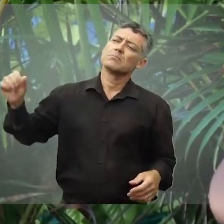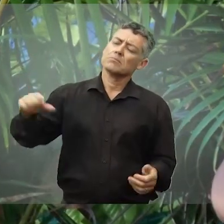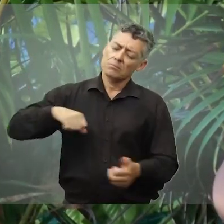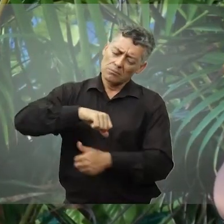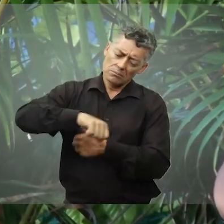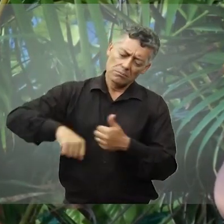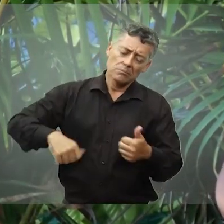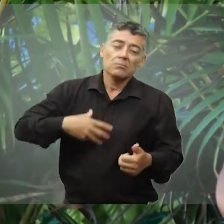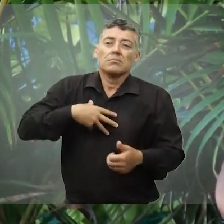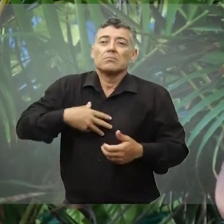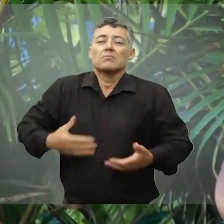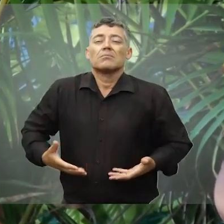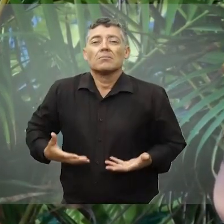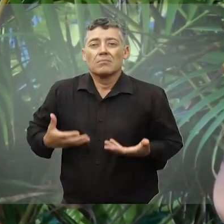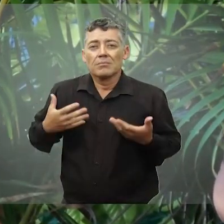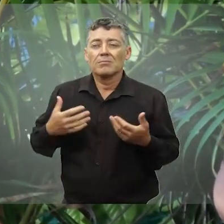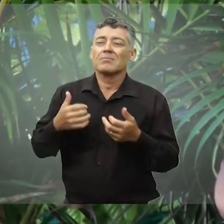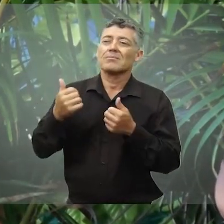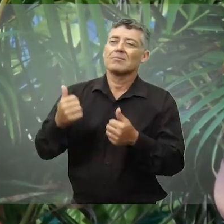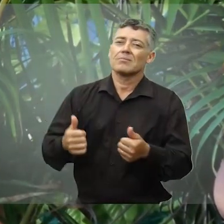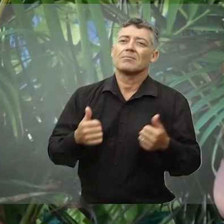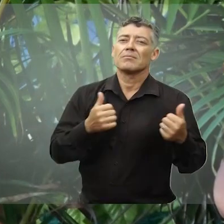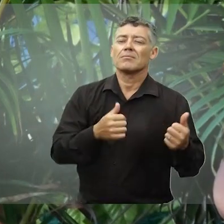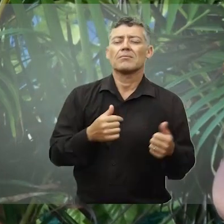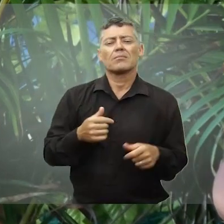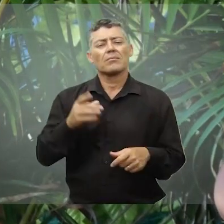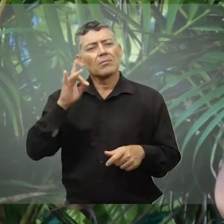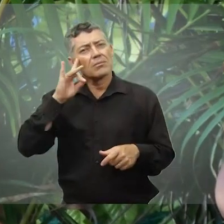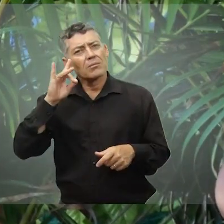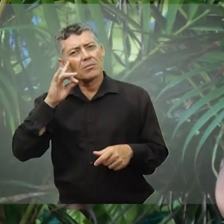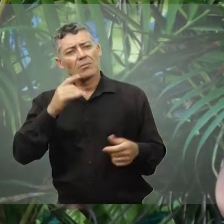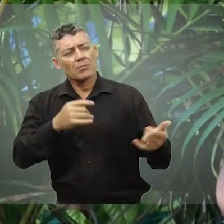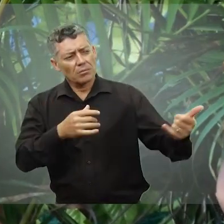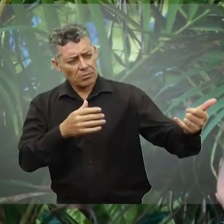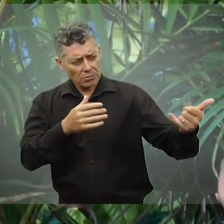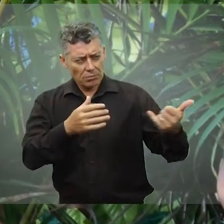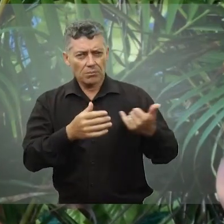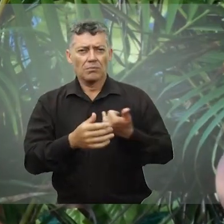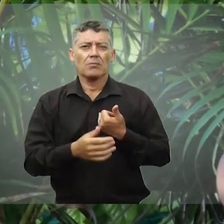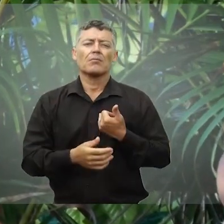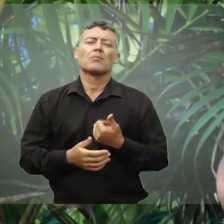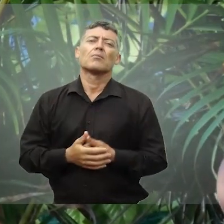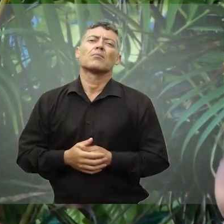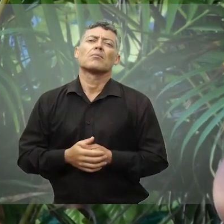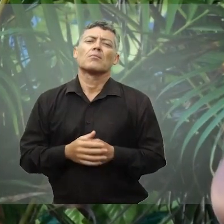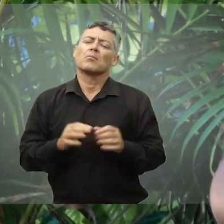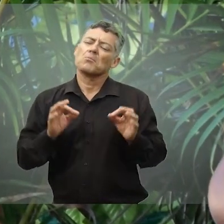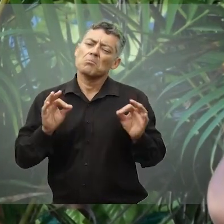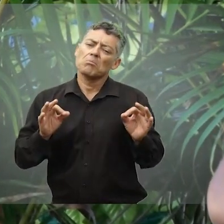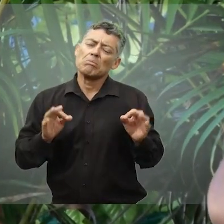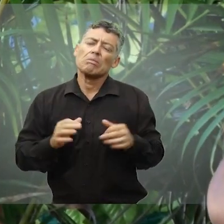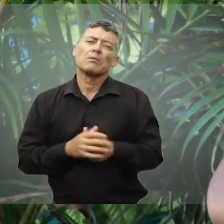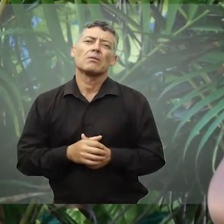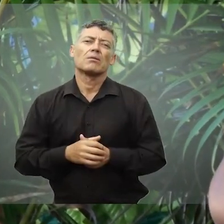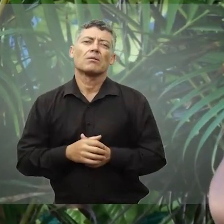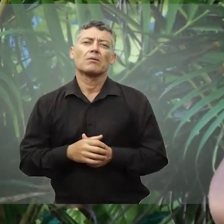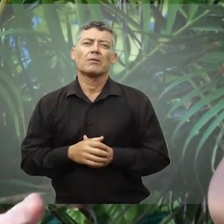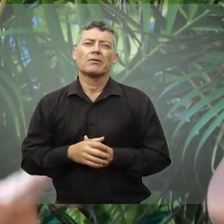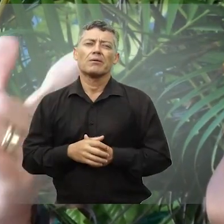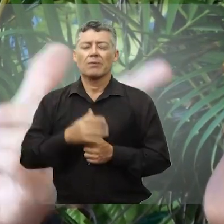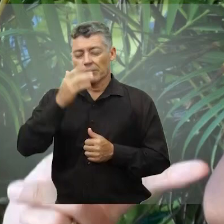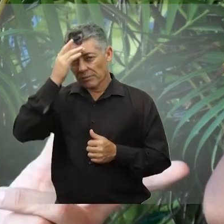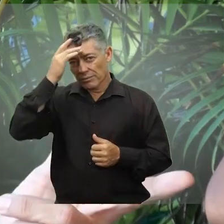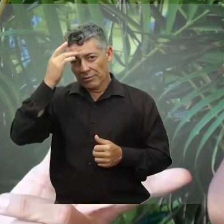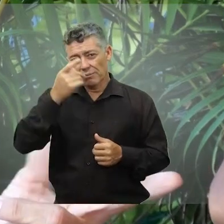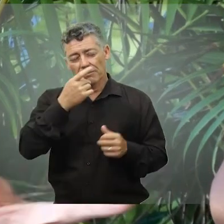o seu ânimo. Então, esses dias eu recebi uma mensagem que foi perfeita, que a pessoa